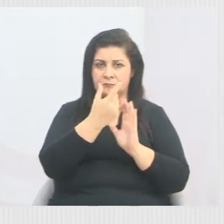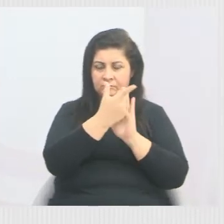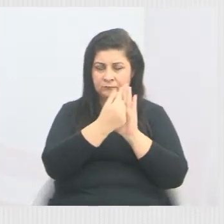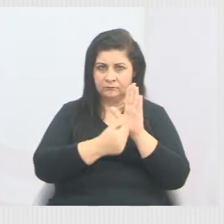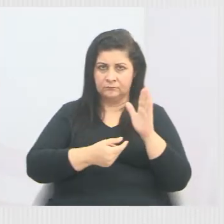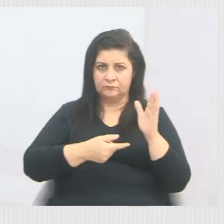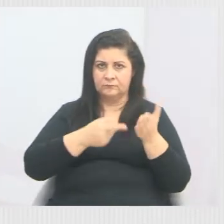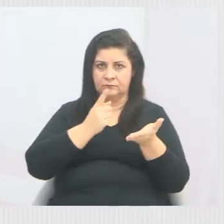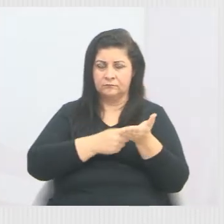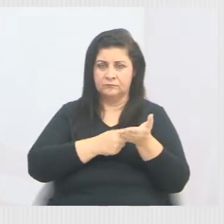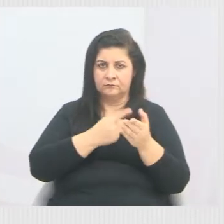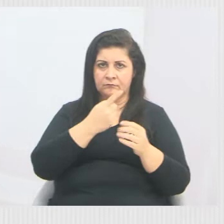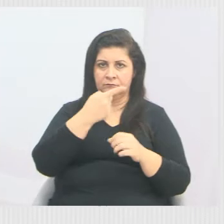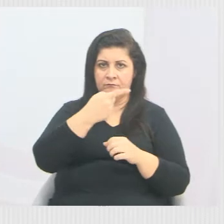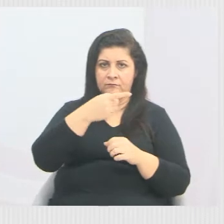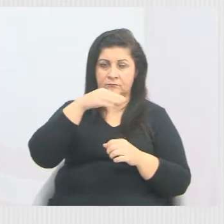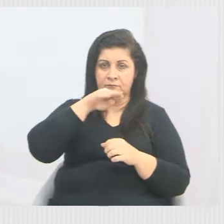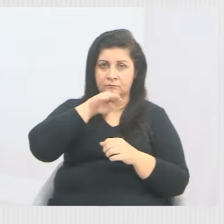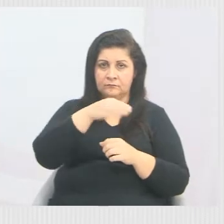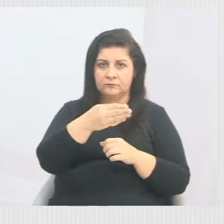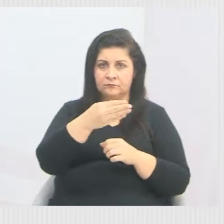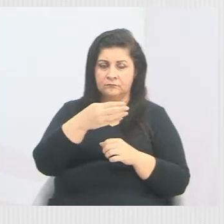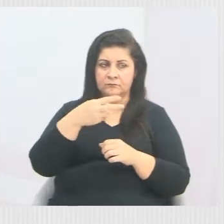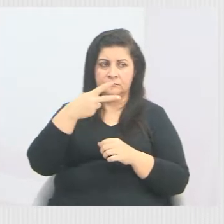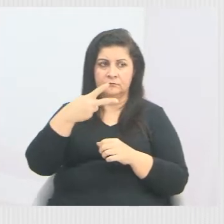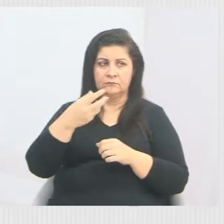da despesa de